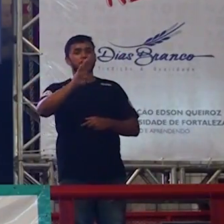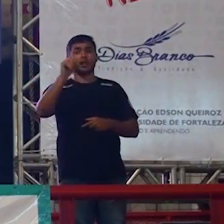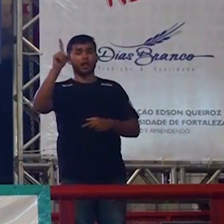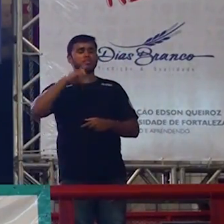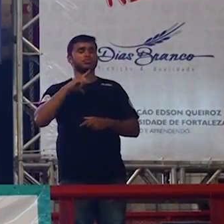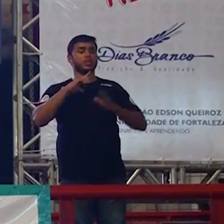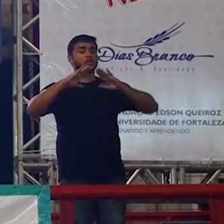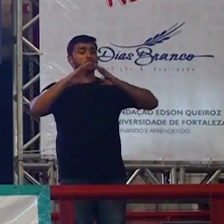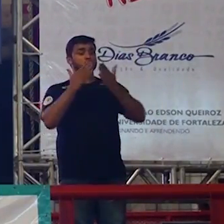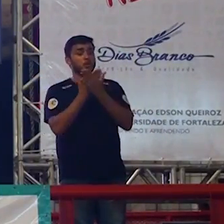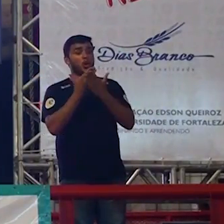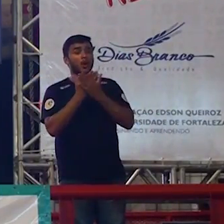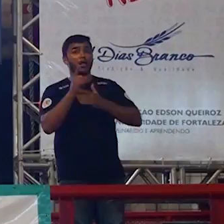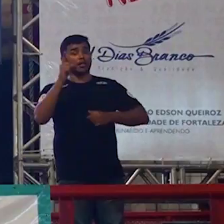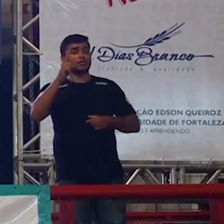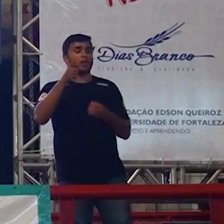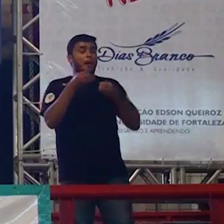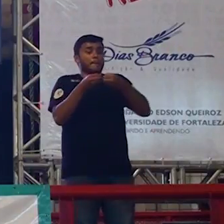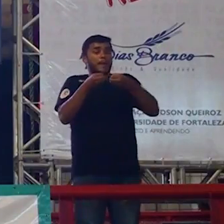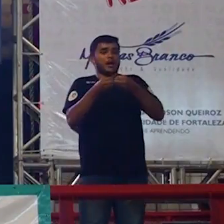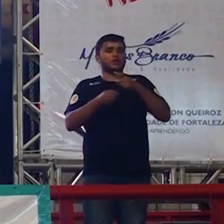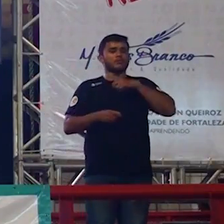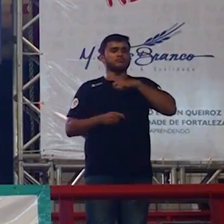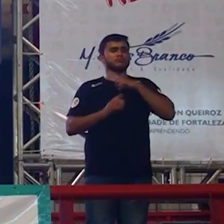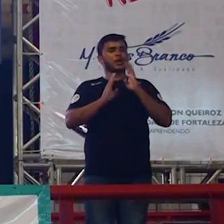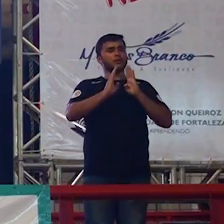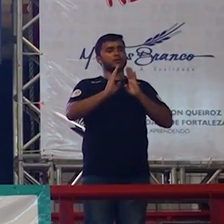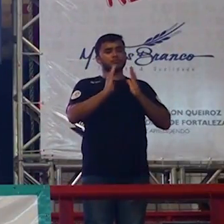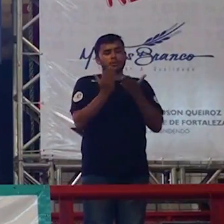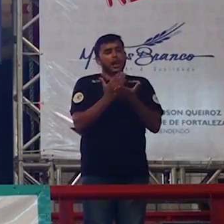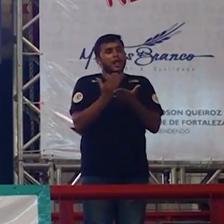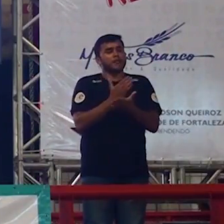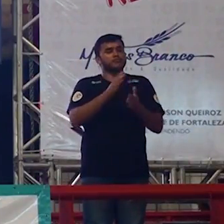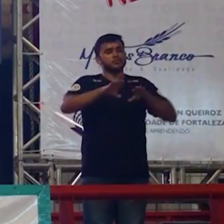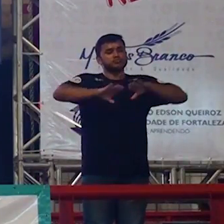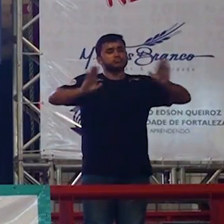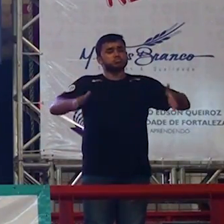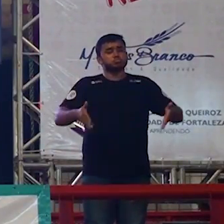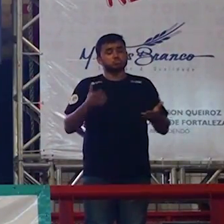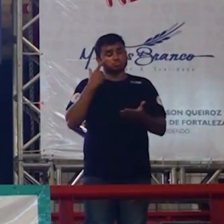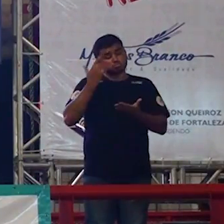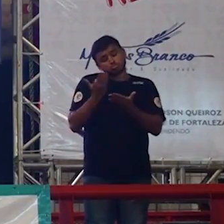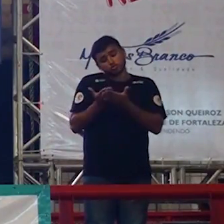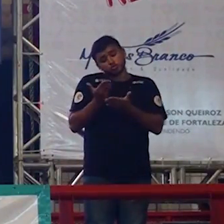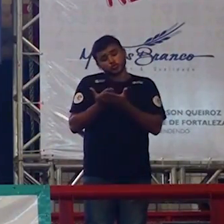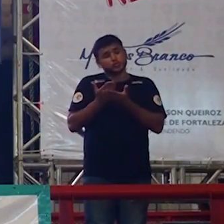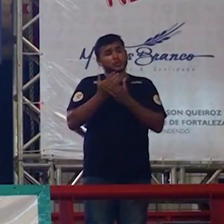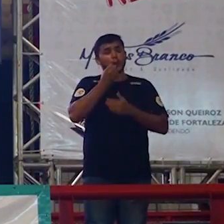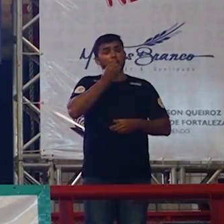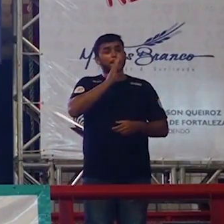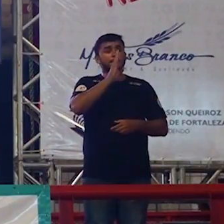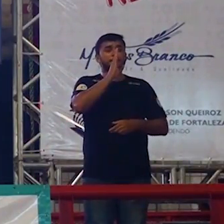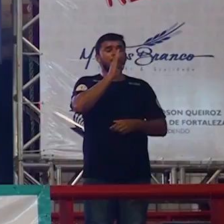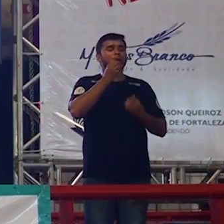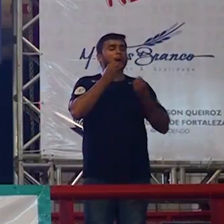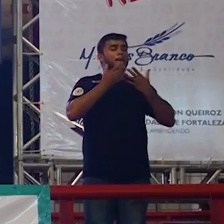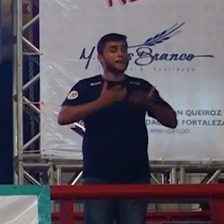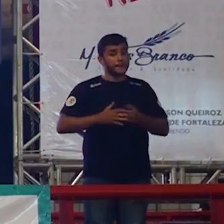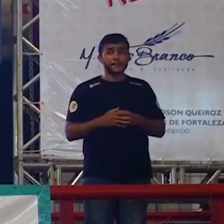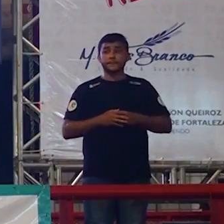bom para estudar lá. A galera não conseguiu estudar em casa. Então, se você não consegue estudar em casa, veja um local